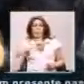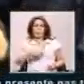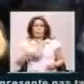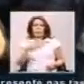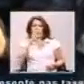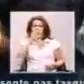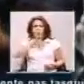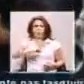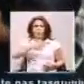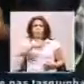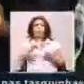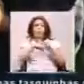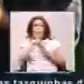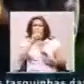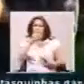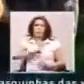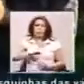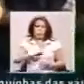ver que